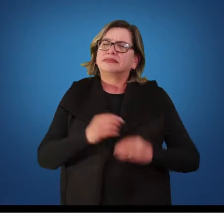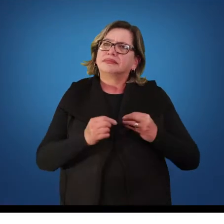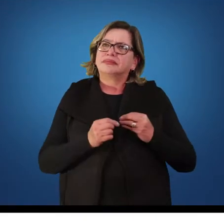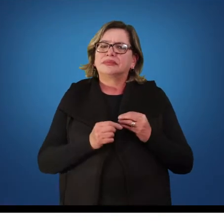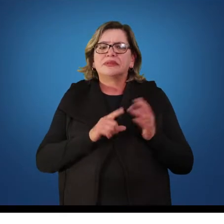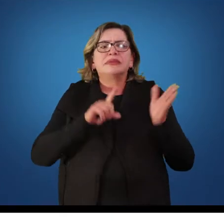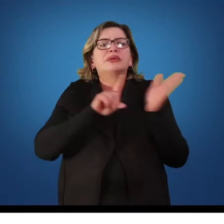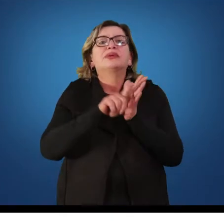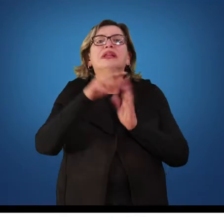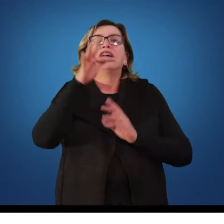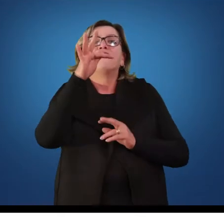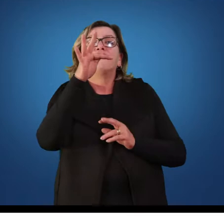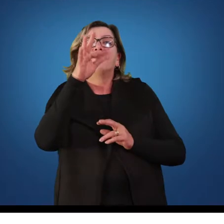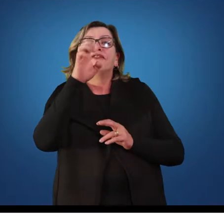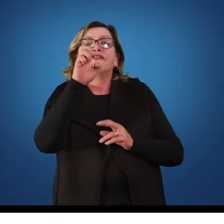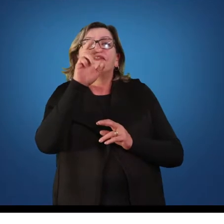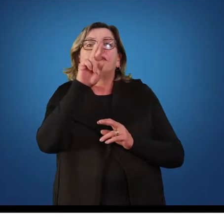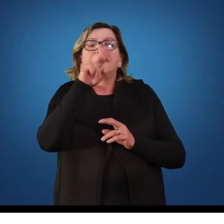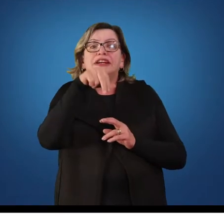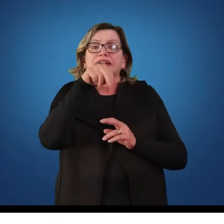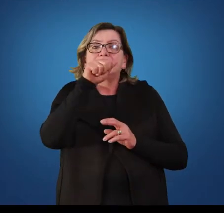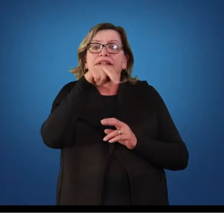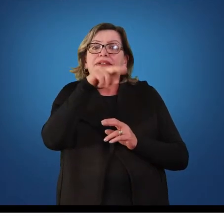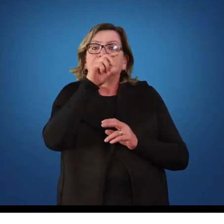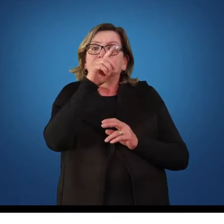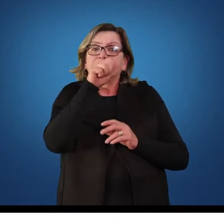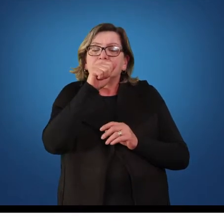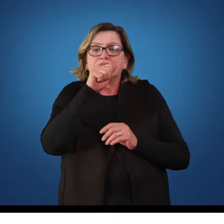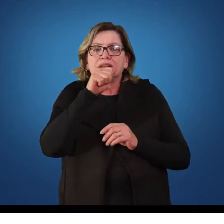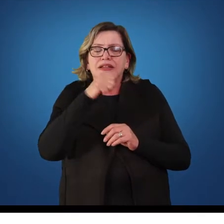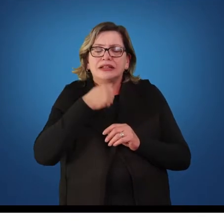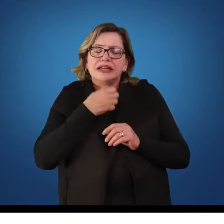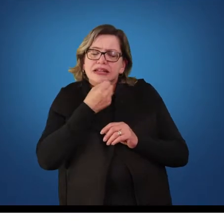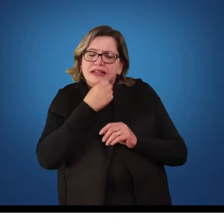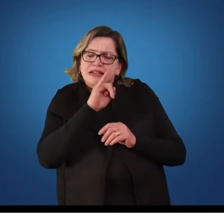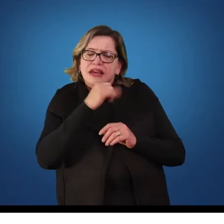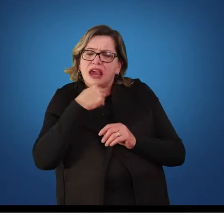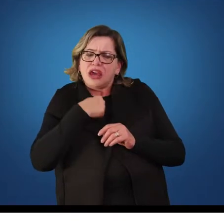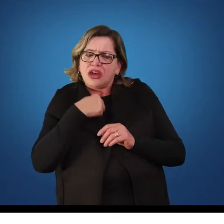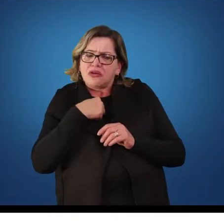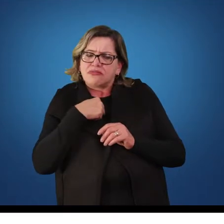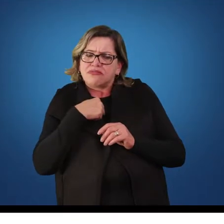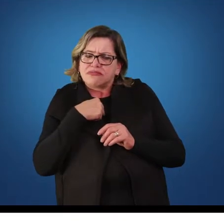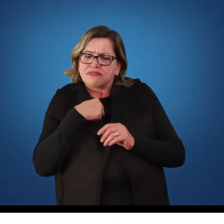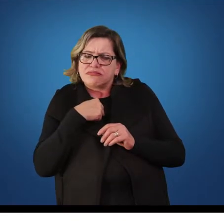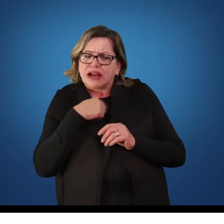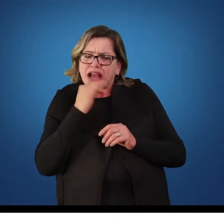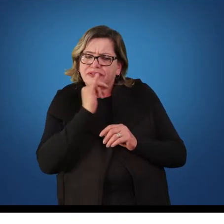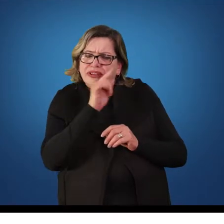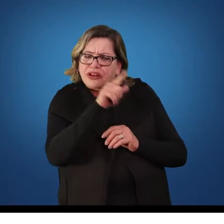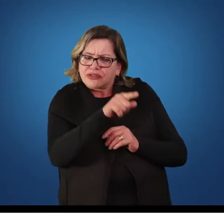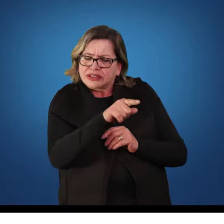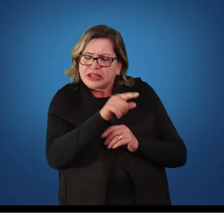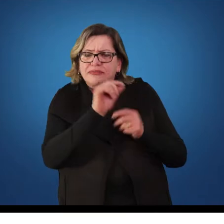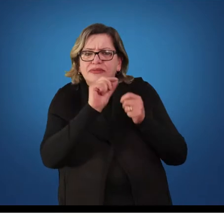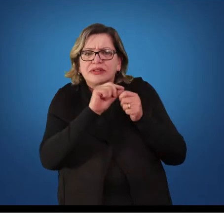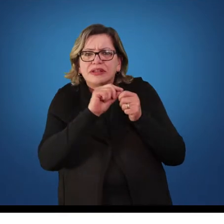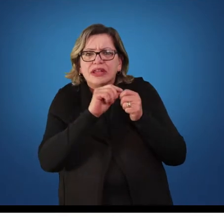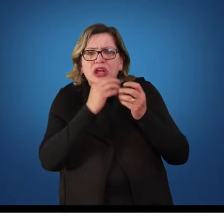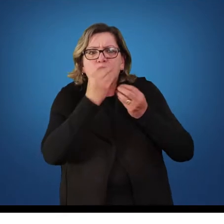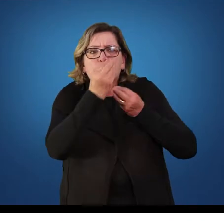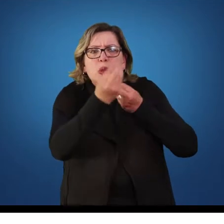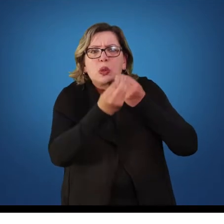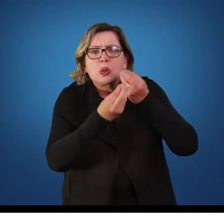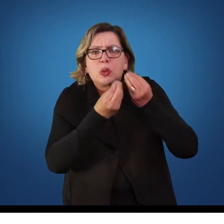fernanda se eu pedir pra você fazer agora neste momento como